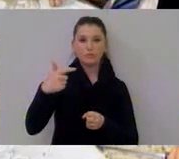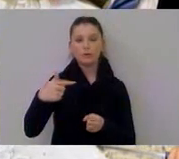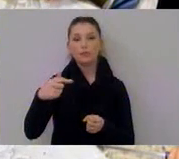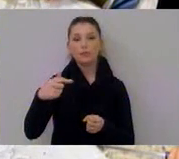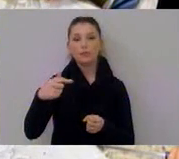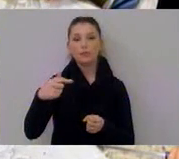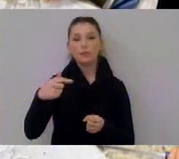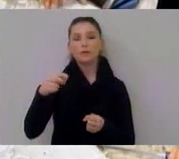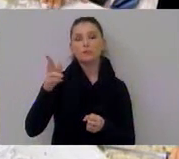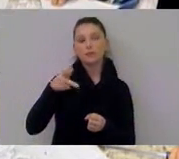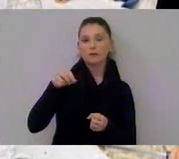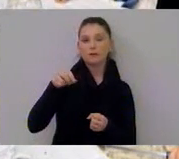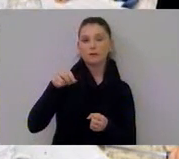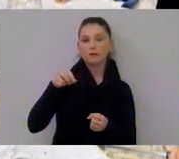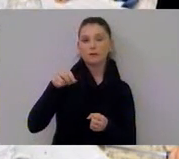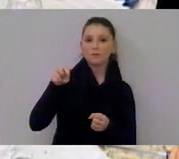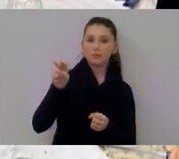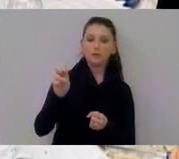302/2015. Autoria,